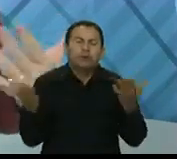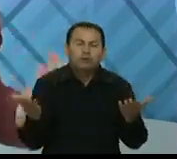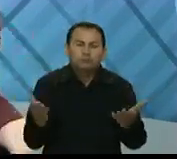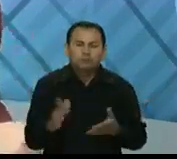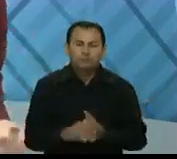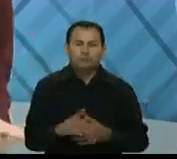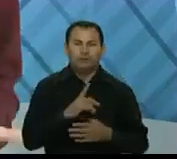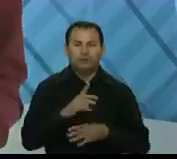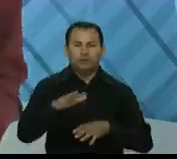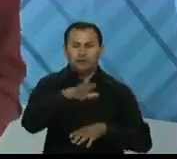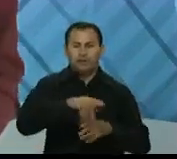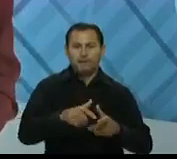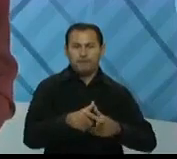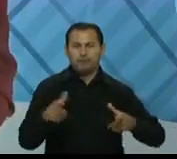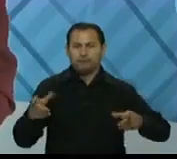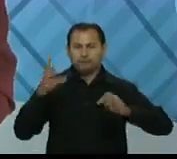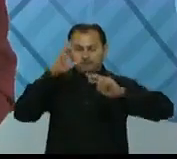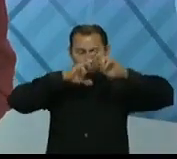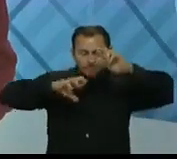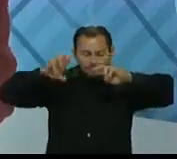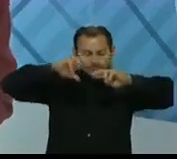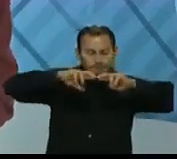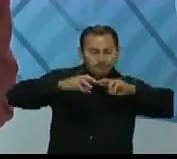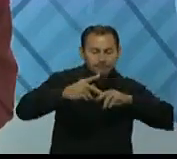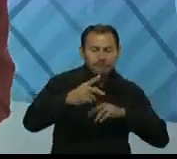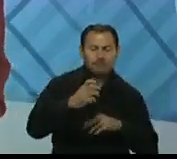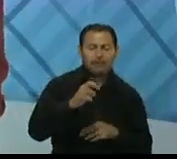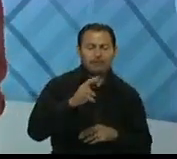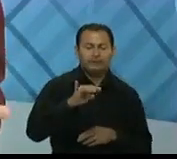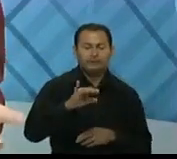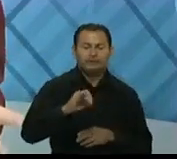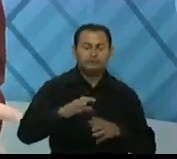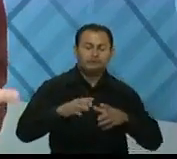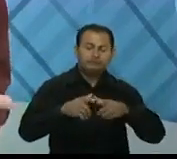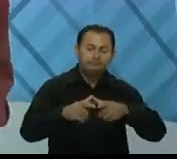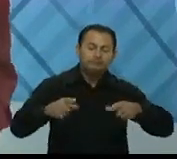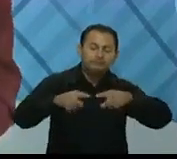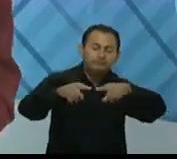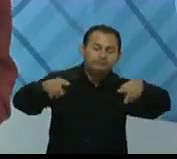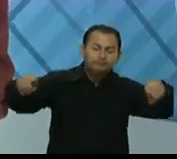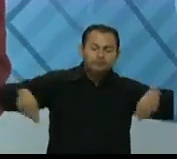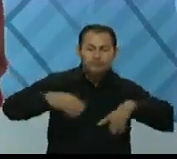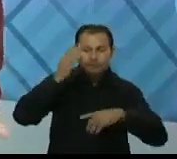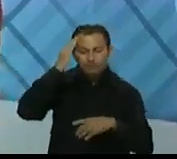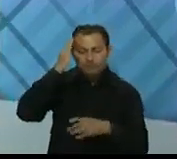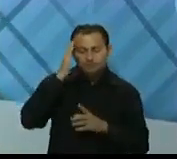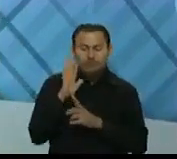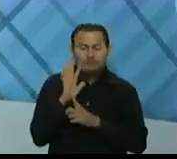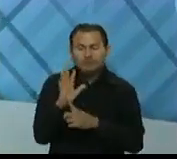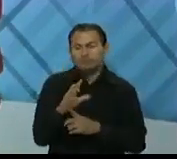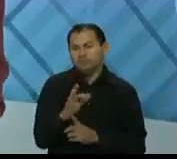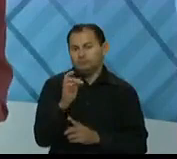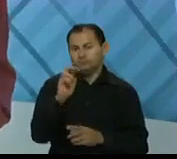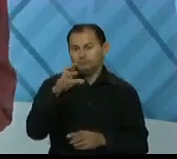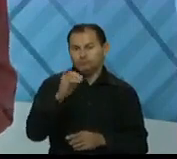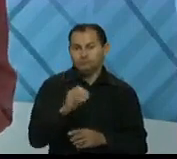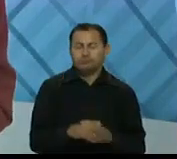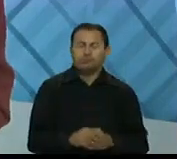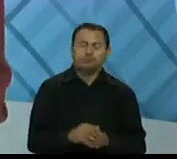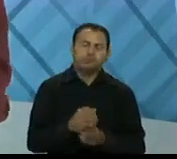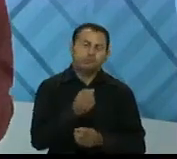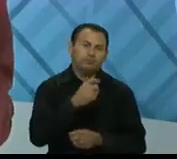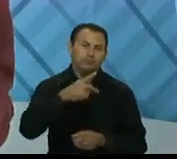ter área máxima. Analisando o perímetro, inicialmente, vemos que nós podemos representá-lo por uma função de polinomial de primeiro